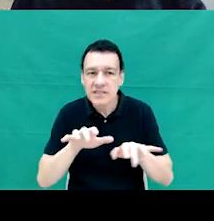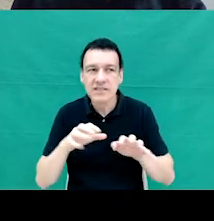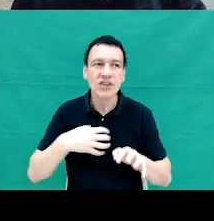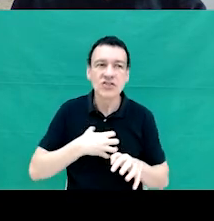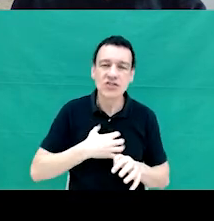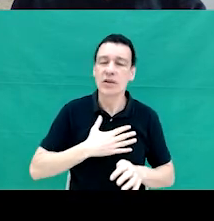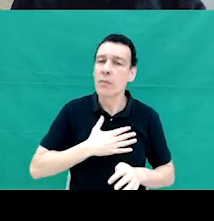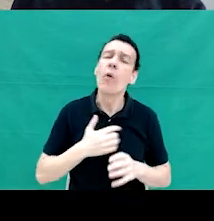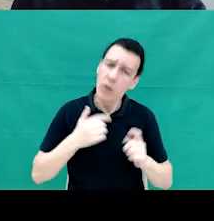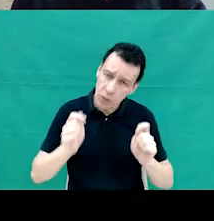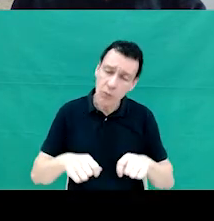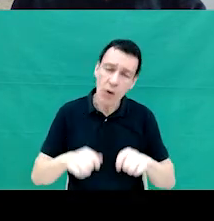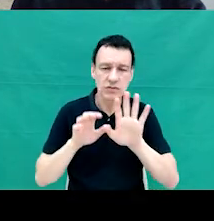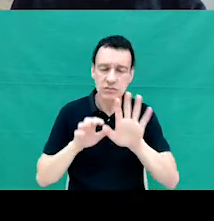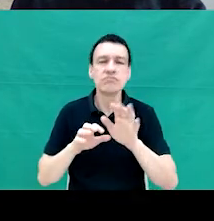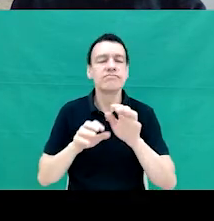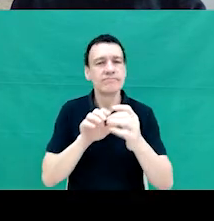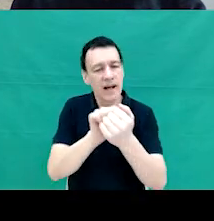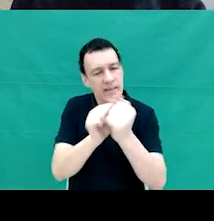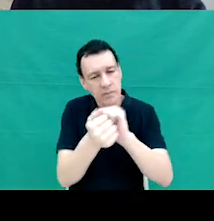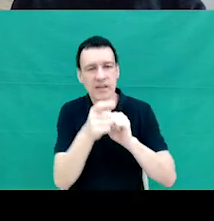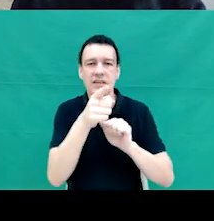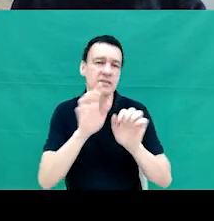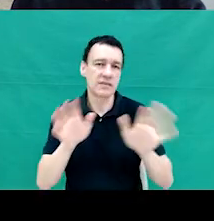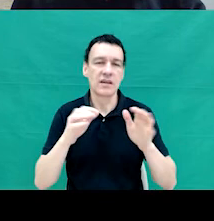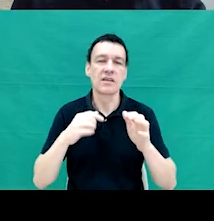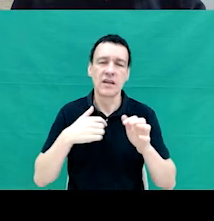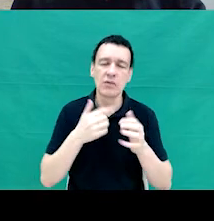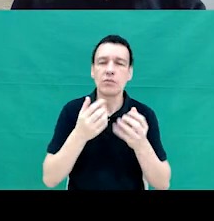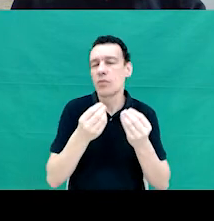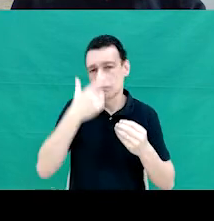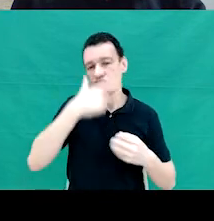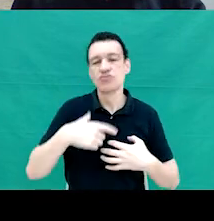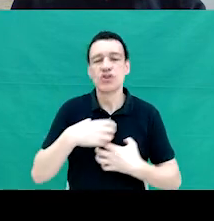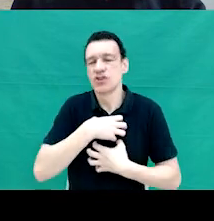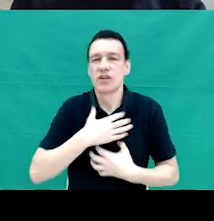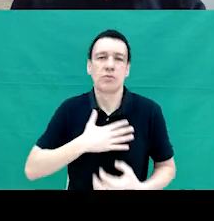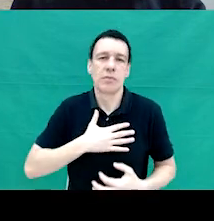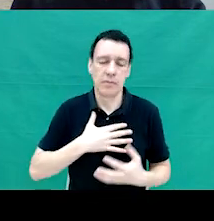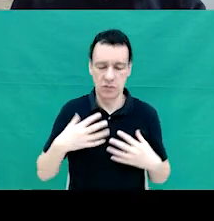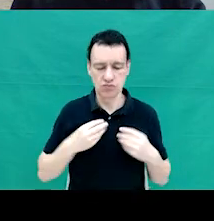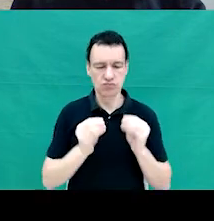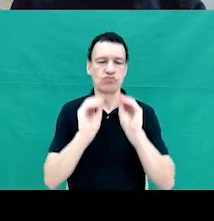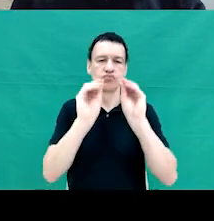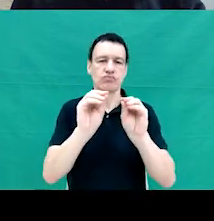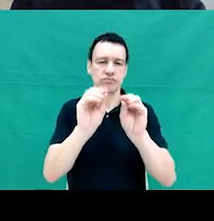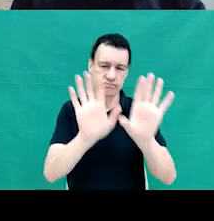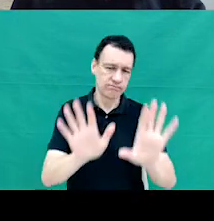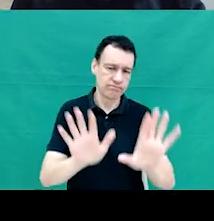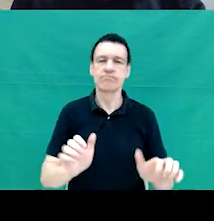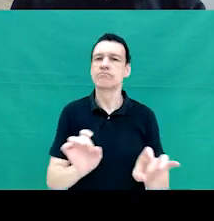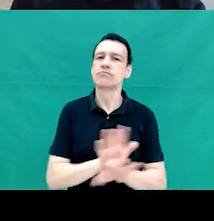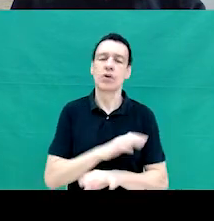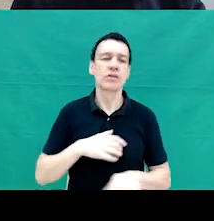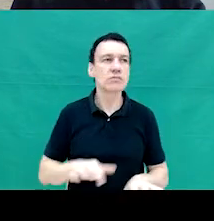aplicativo, enfim, independente. A forma como ele vai utilizar, então, a aplicação, a maneira que é